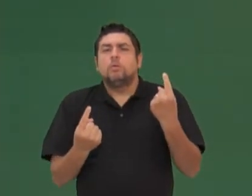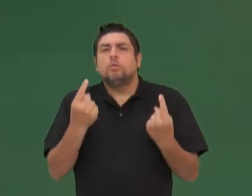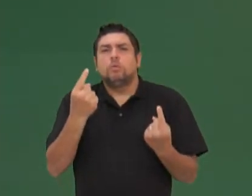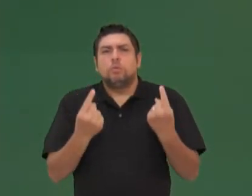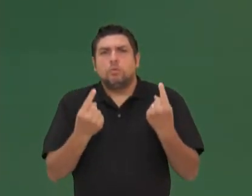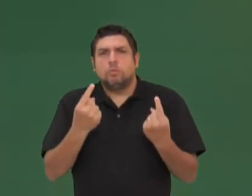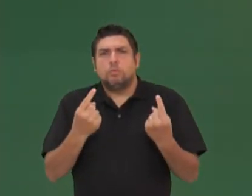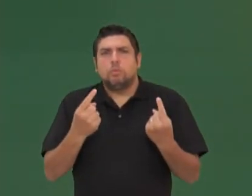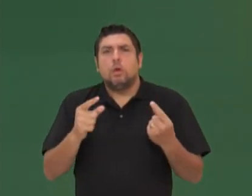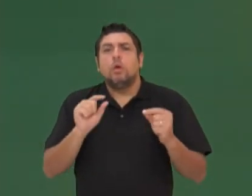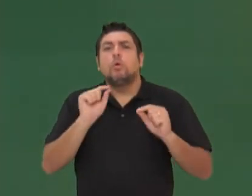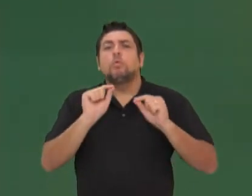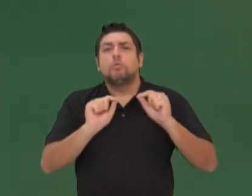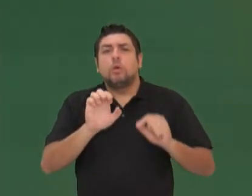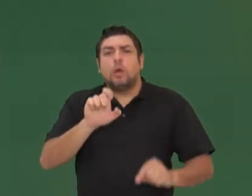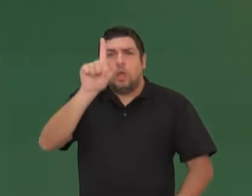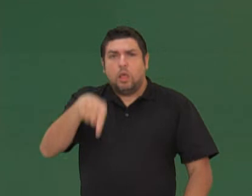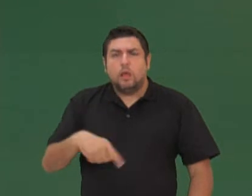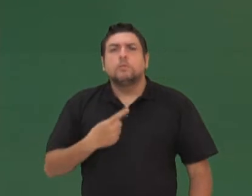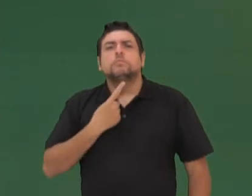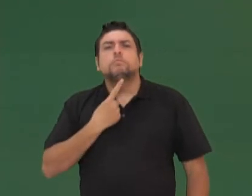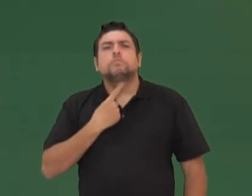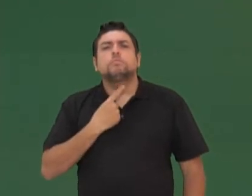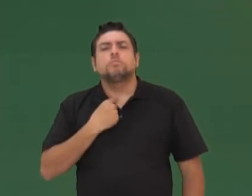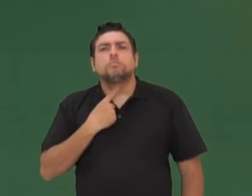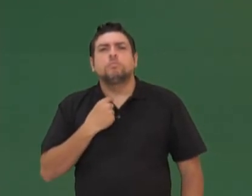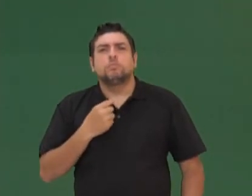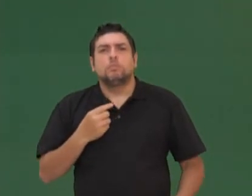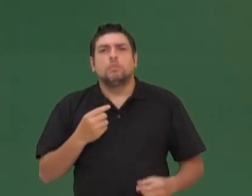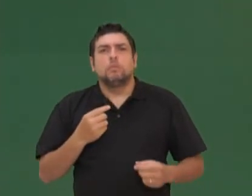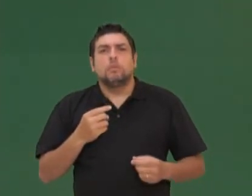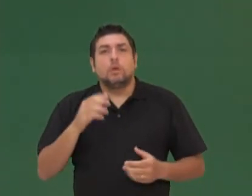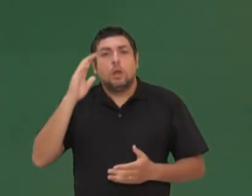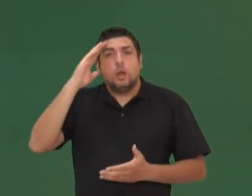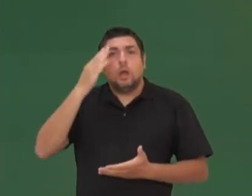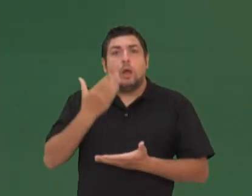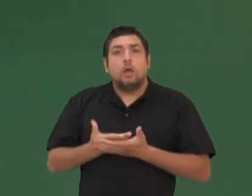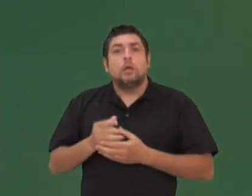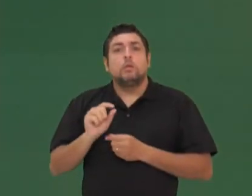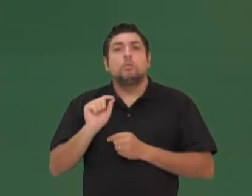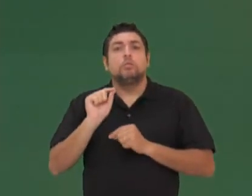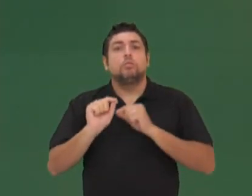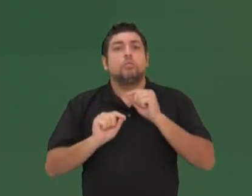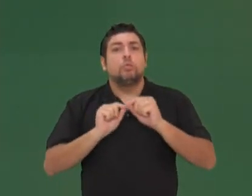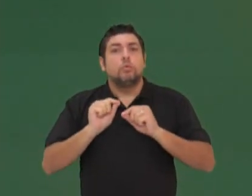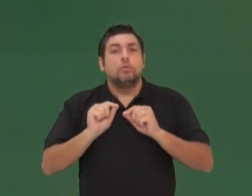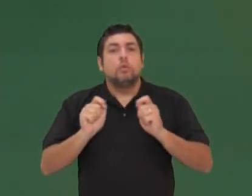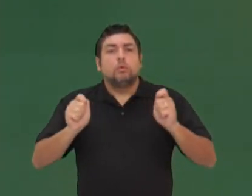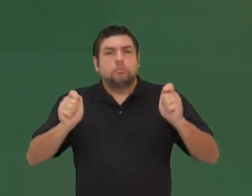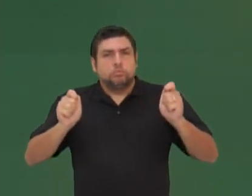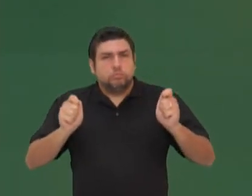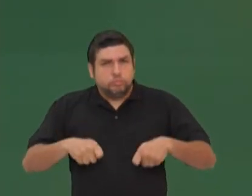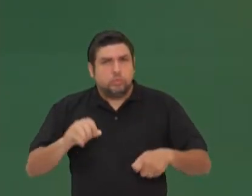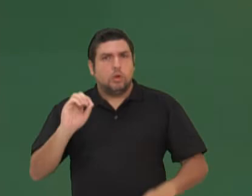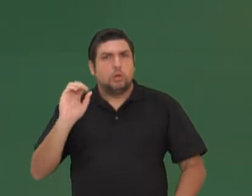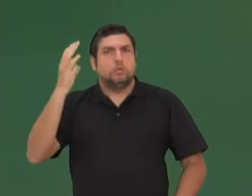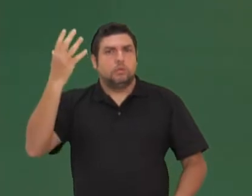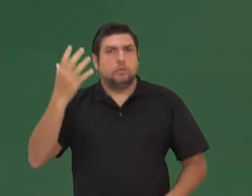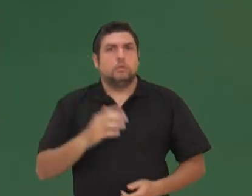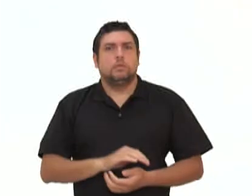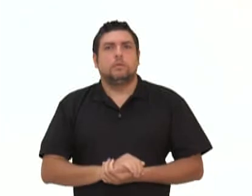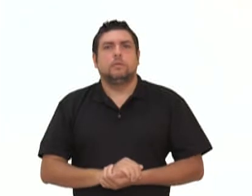um desejo, que se crê, que se acredita que seja algo provável de ocorrer.